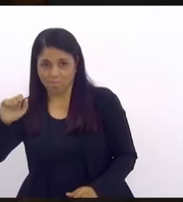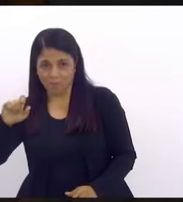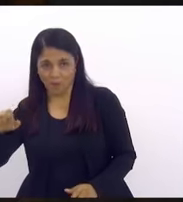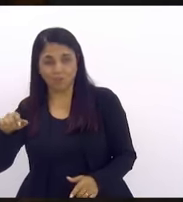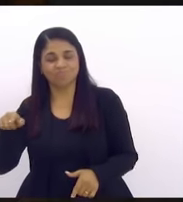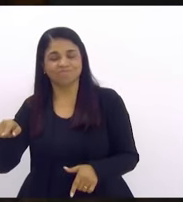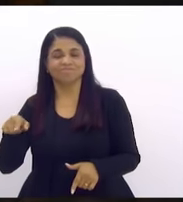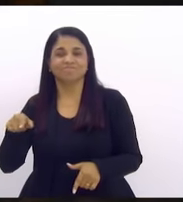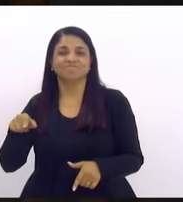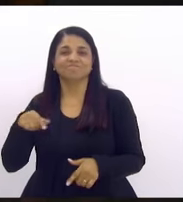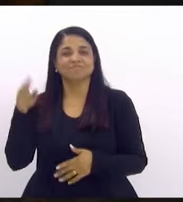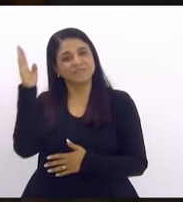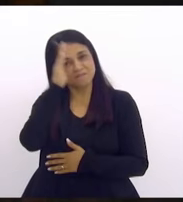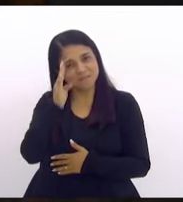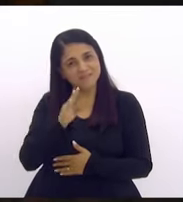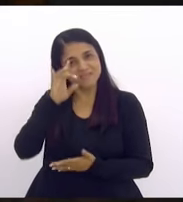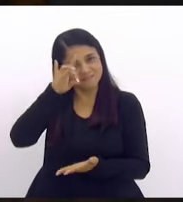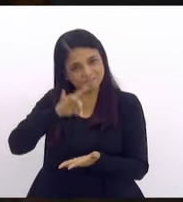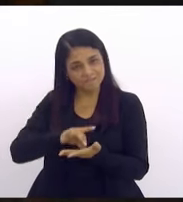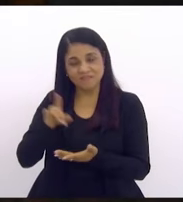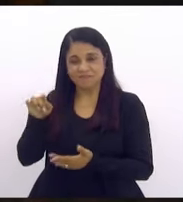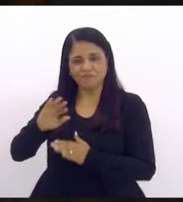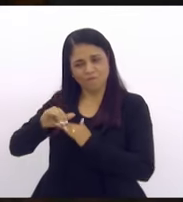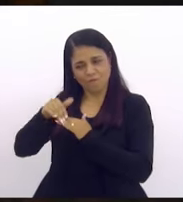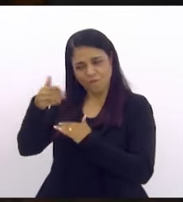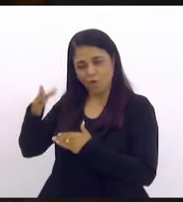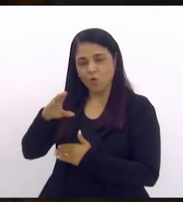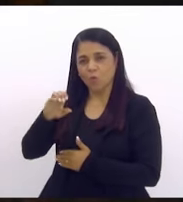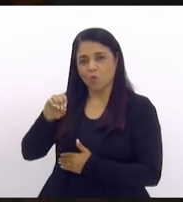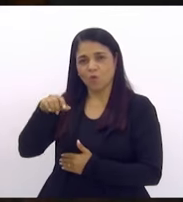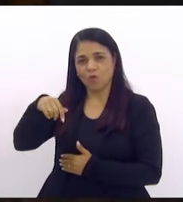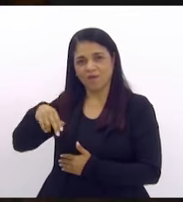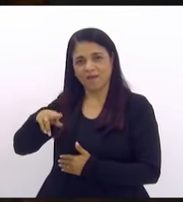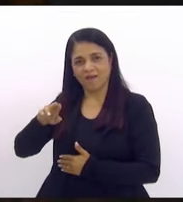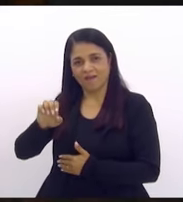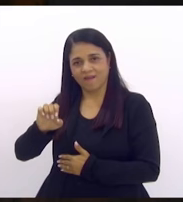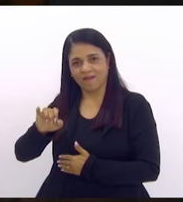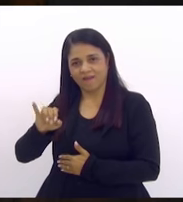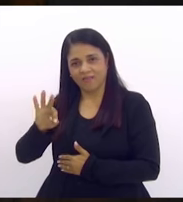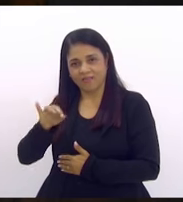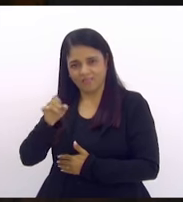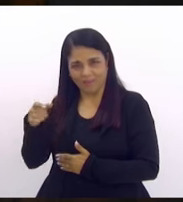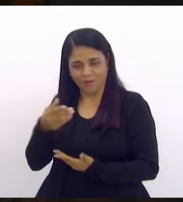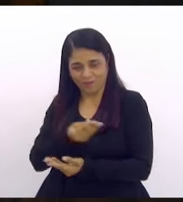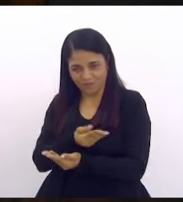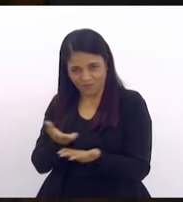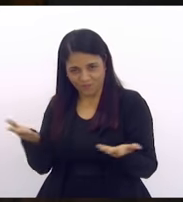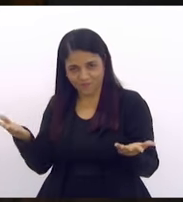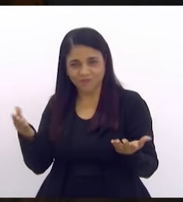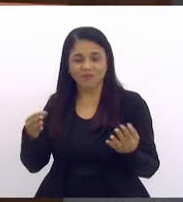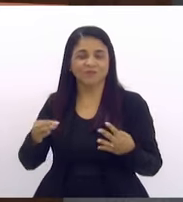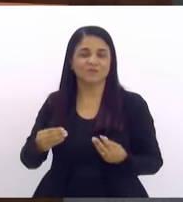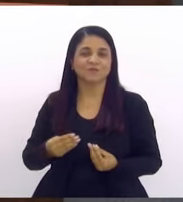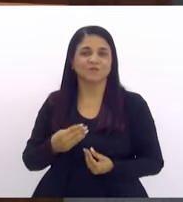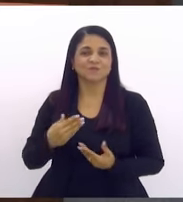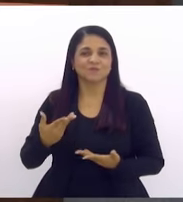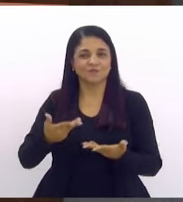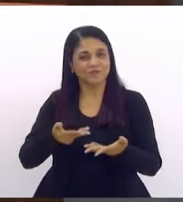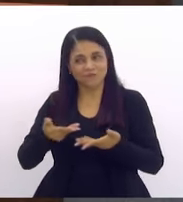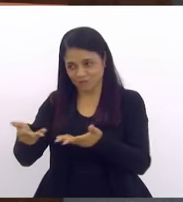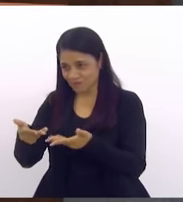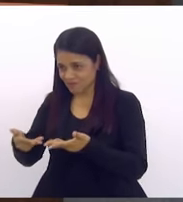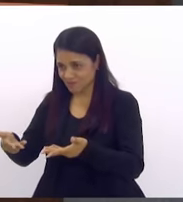também que nós teremos um coquetel aqui oferecido ao Senhor e aos e aos nossos os convidados para que